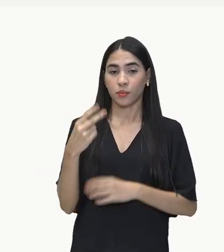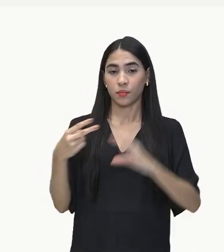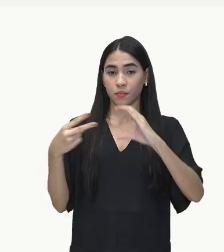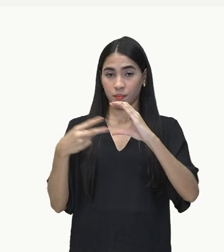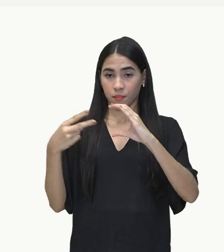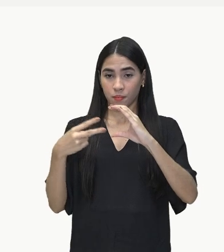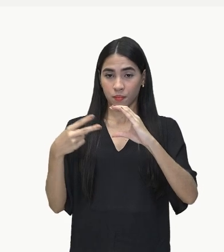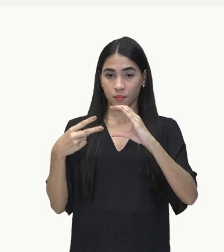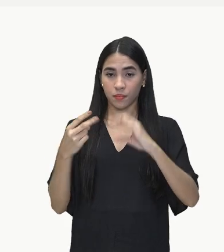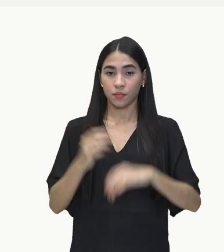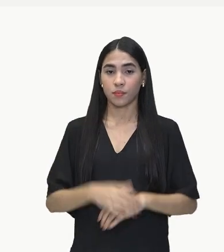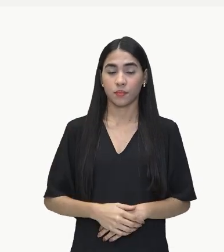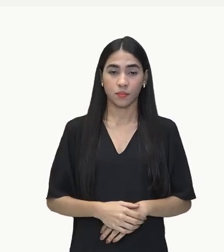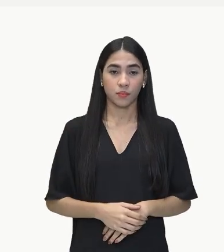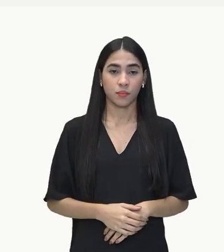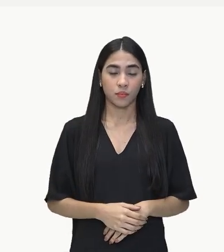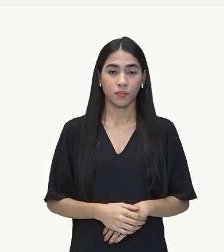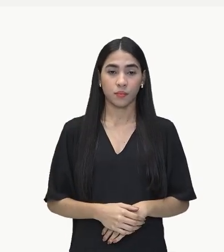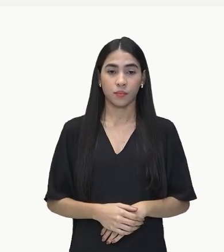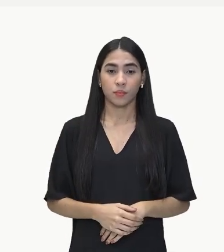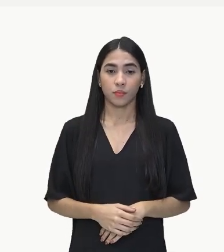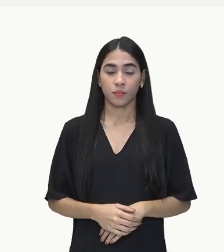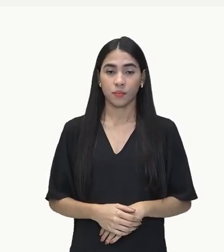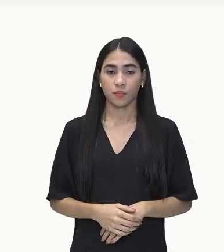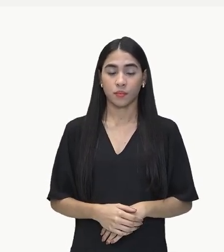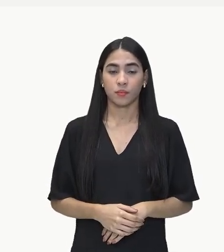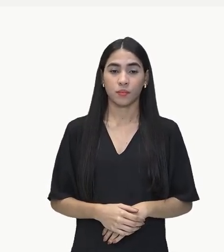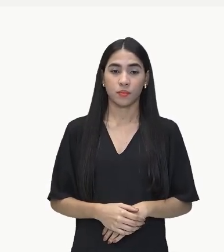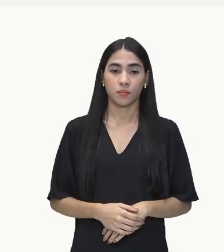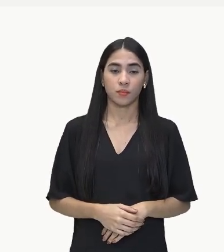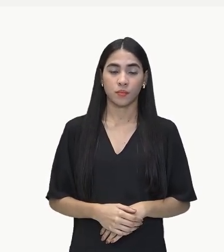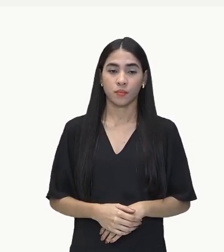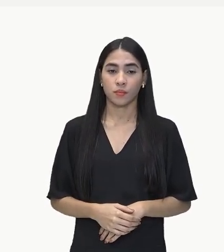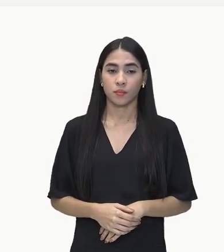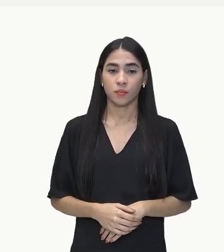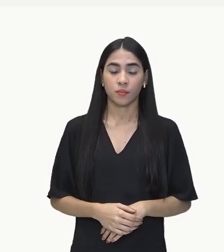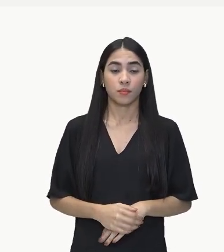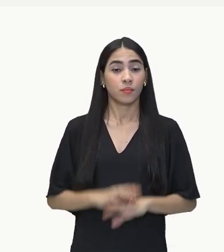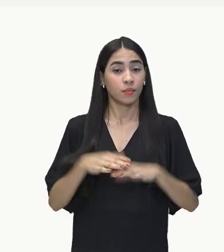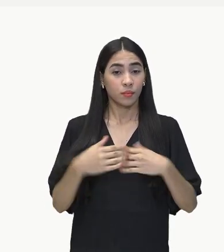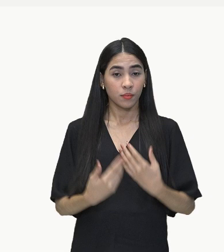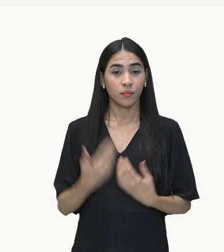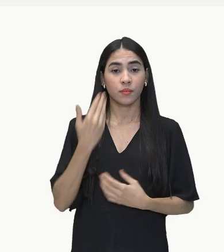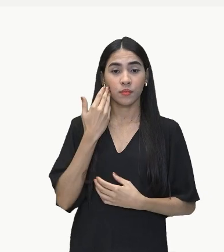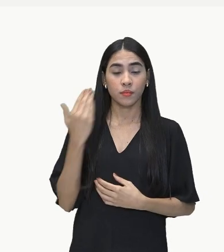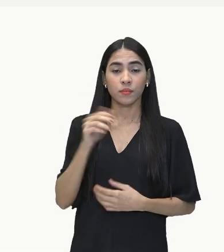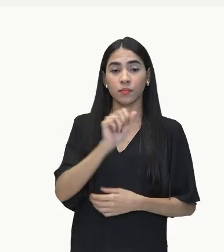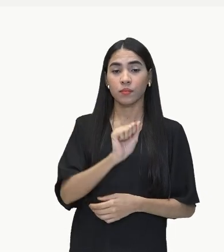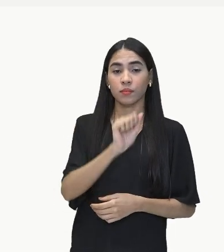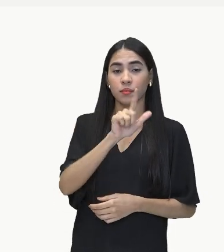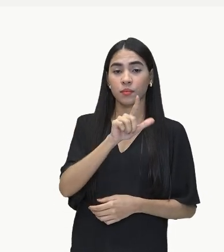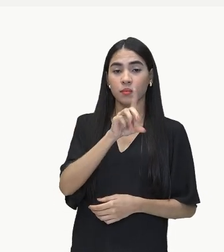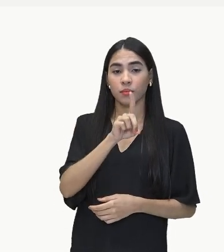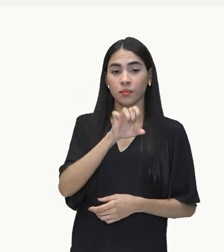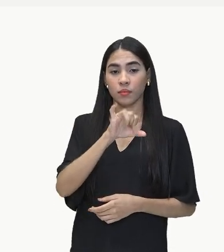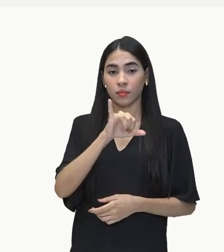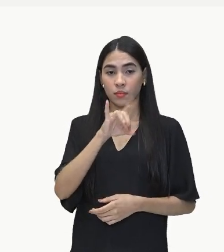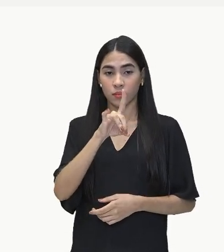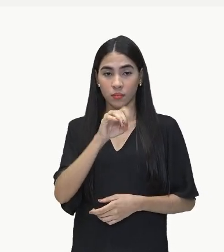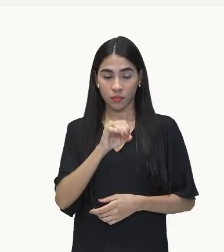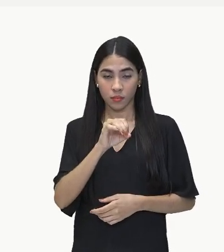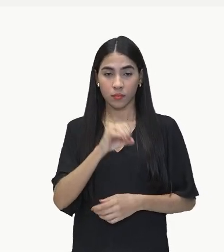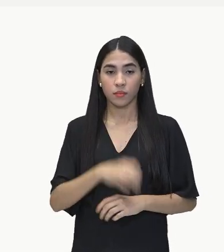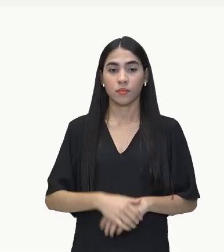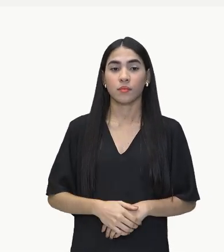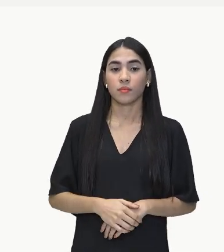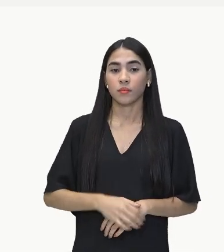que estar ligado, né, a outros 2 átomos de carbonos. Então, eu tenho aqui o quê? 2 aldeídos. Então,